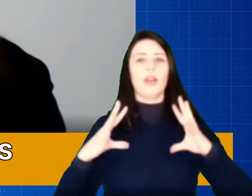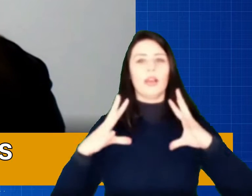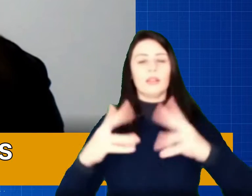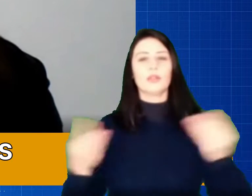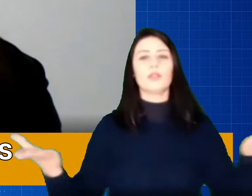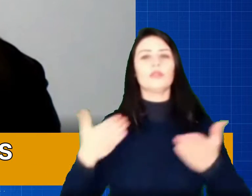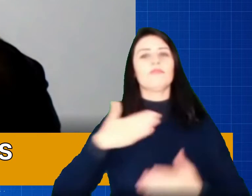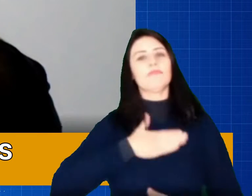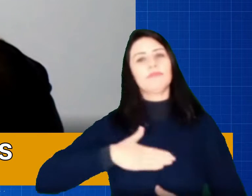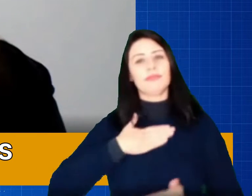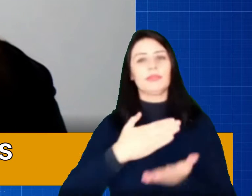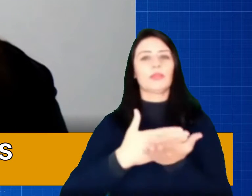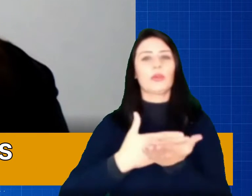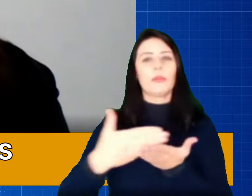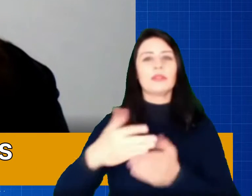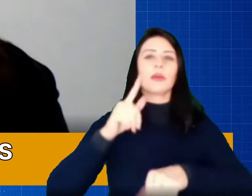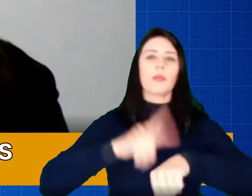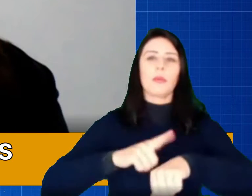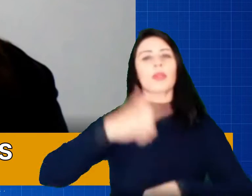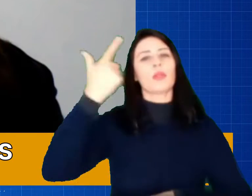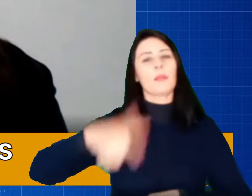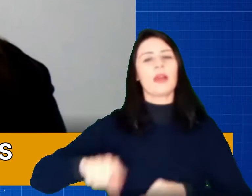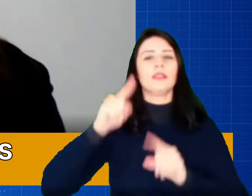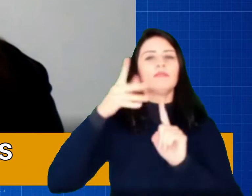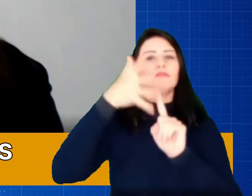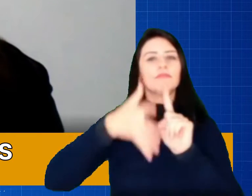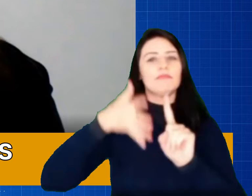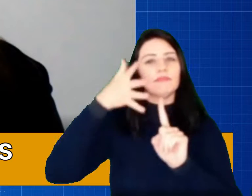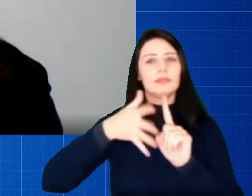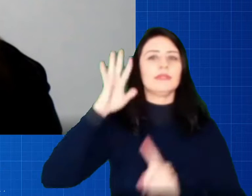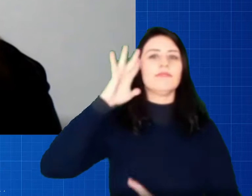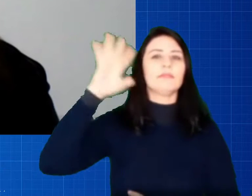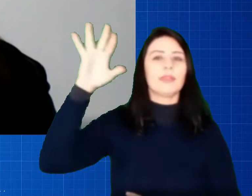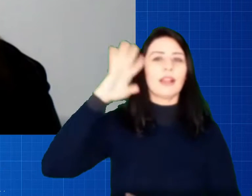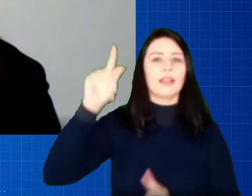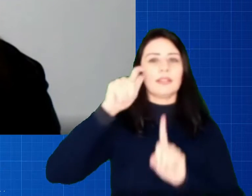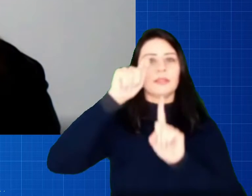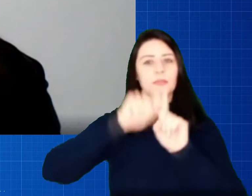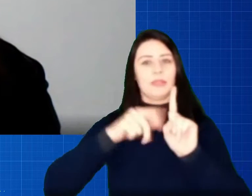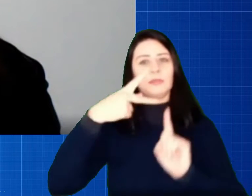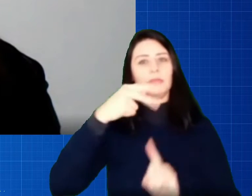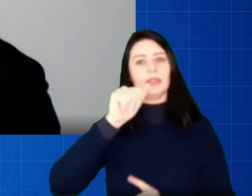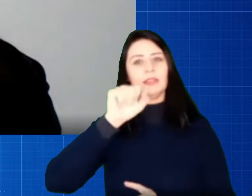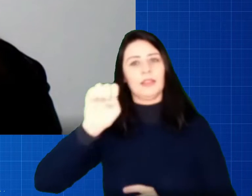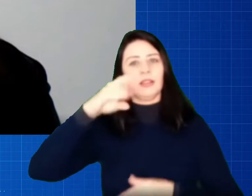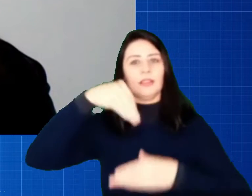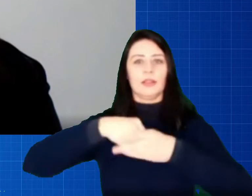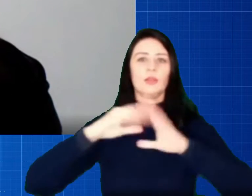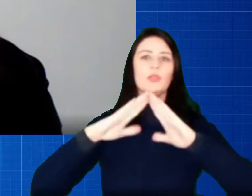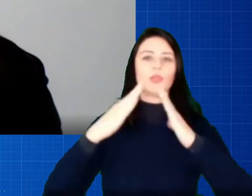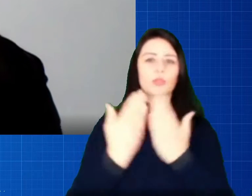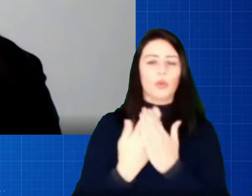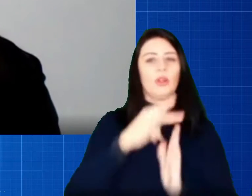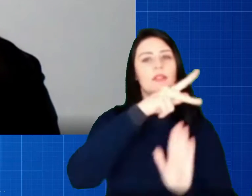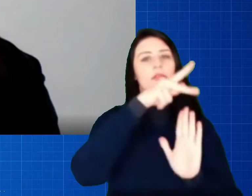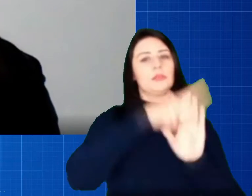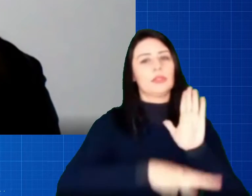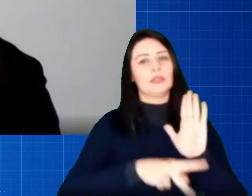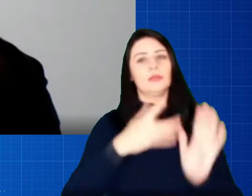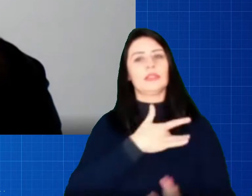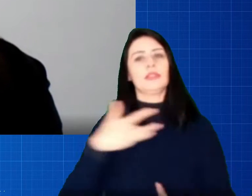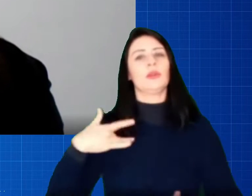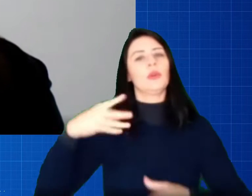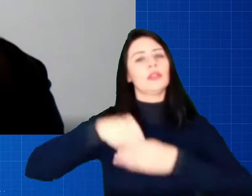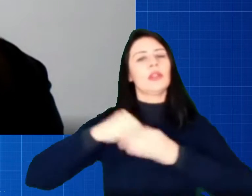todos. É com grande prazer que iniciamos mais um momento de reflexões, palestras do mês do PSE na escola. O Programa